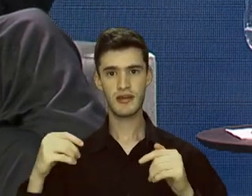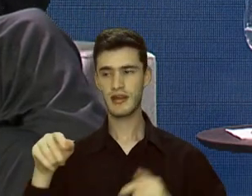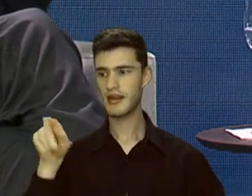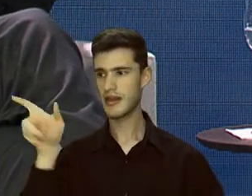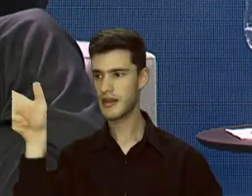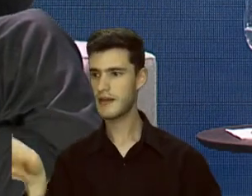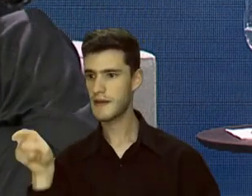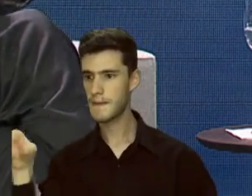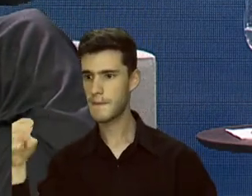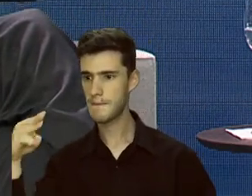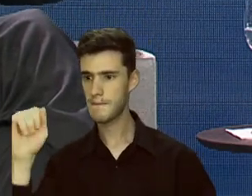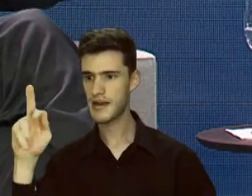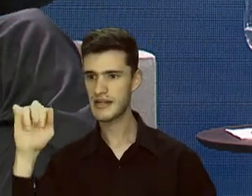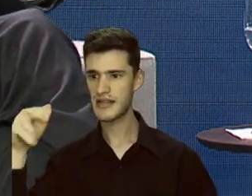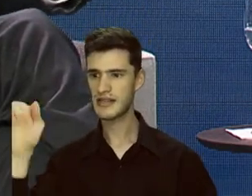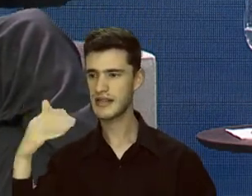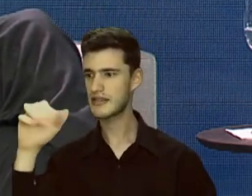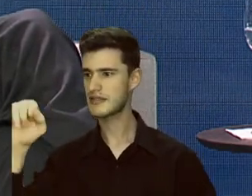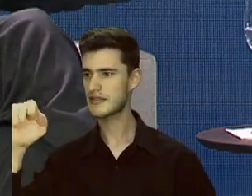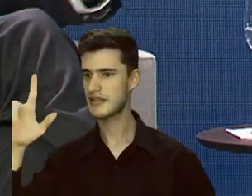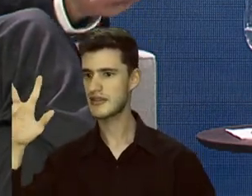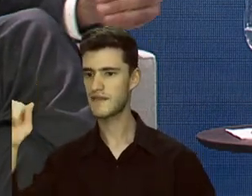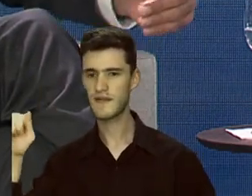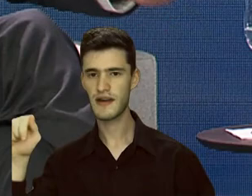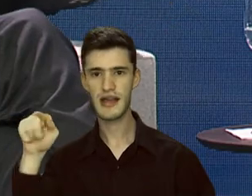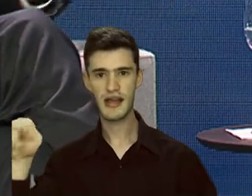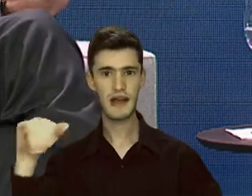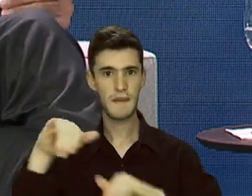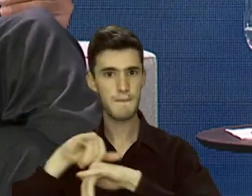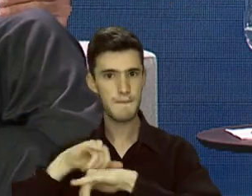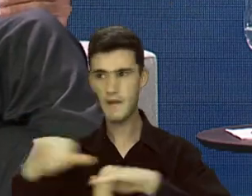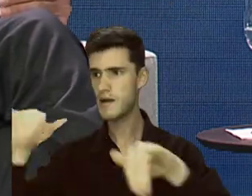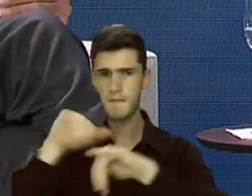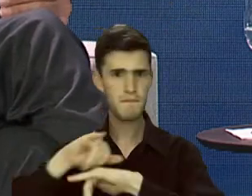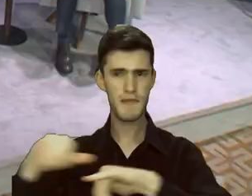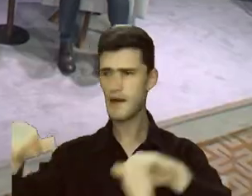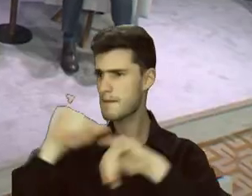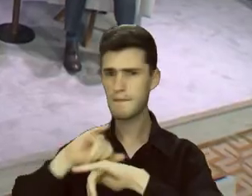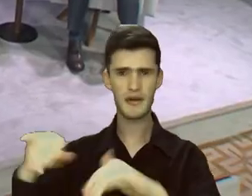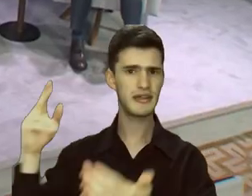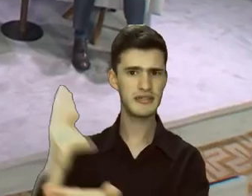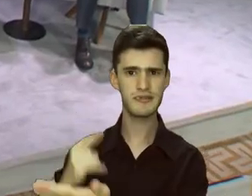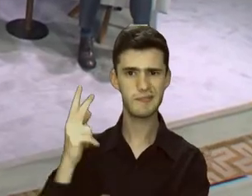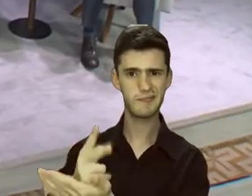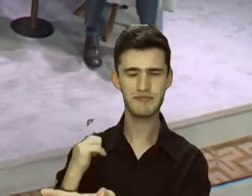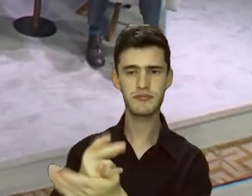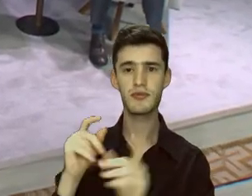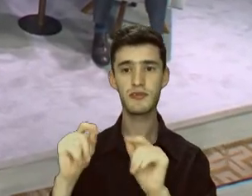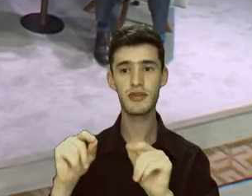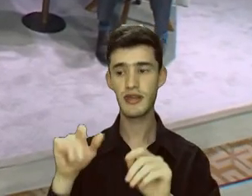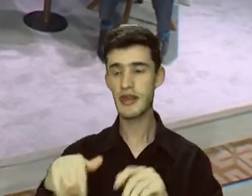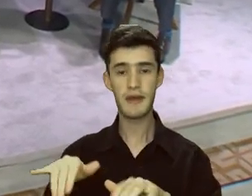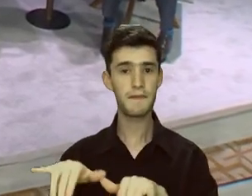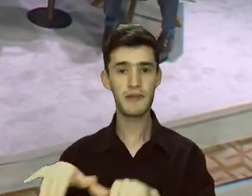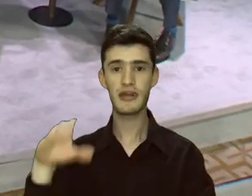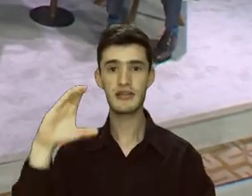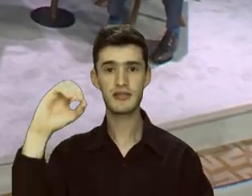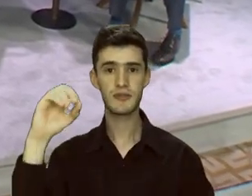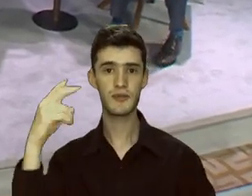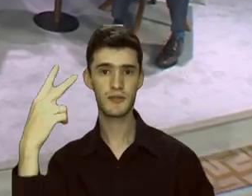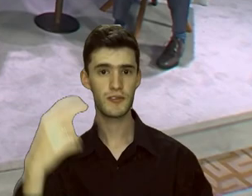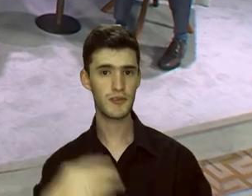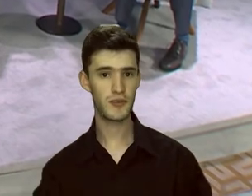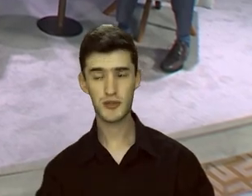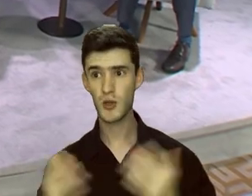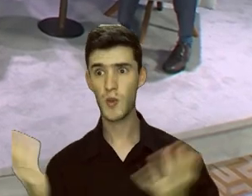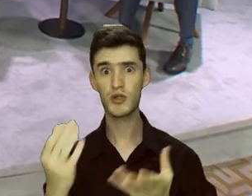a formalização e regulação do mercado de carbono que hoje está numa zona cinzenta tem um mercado voluntário e eu vou falar que até uns dois